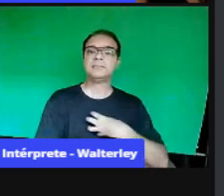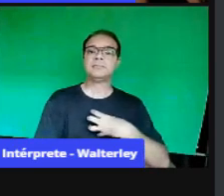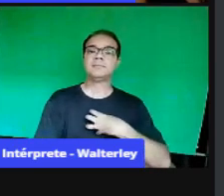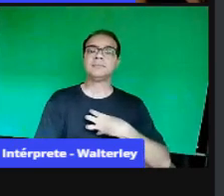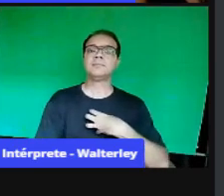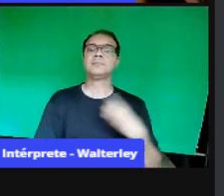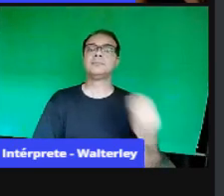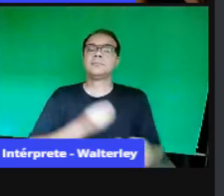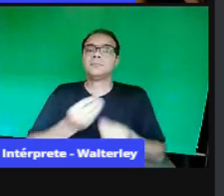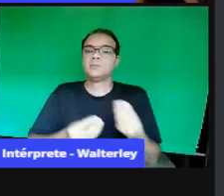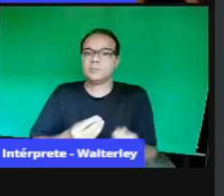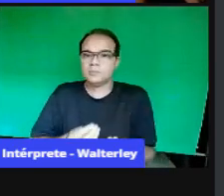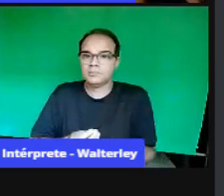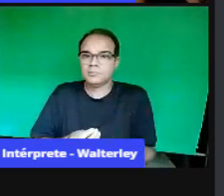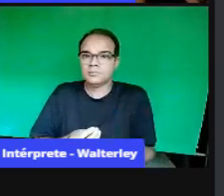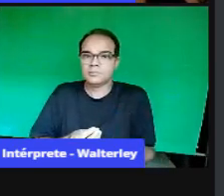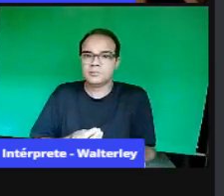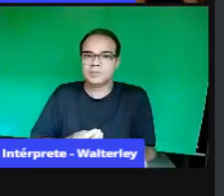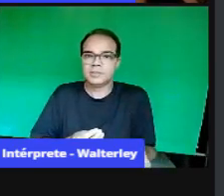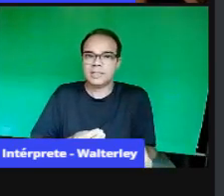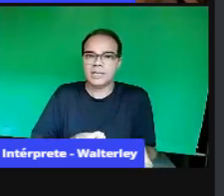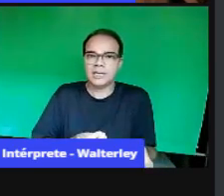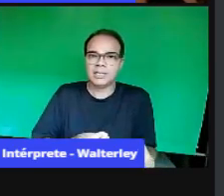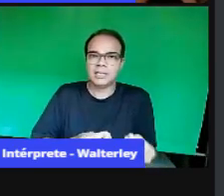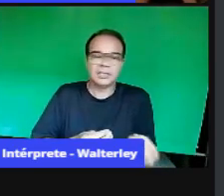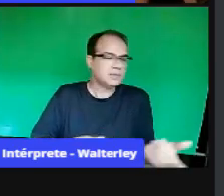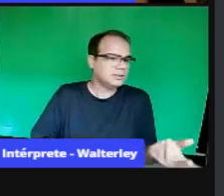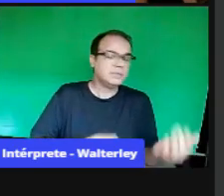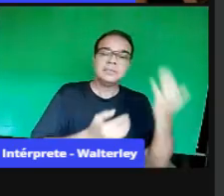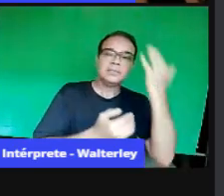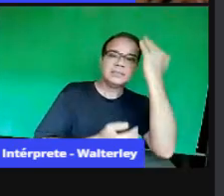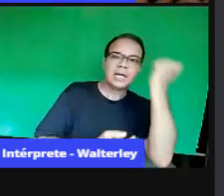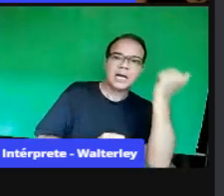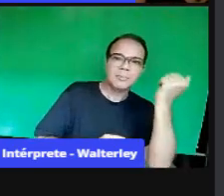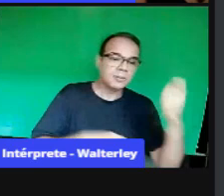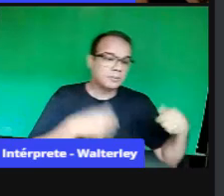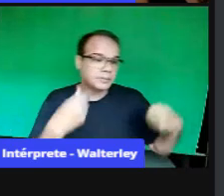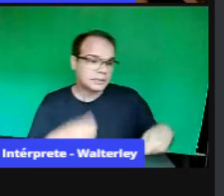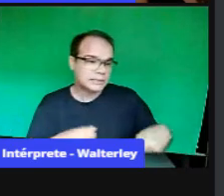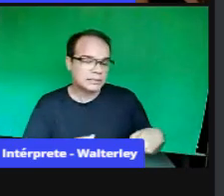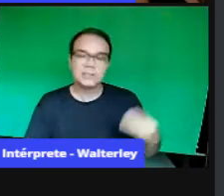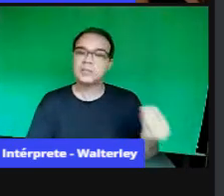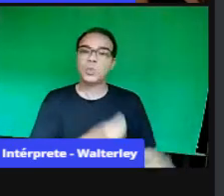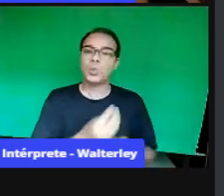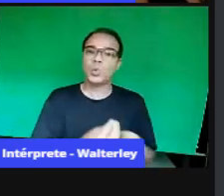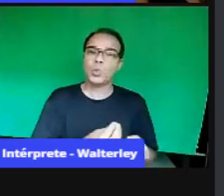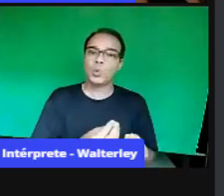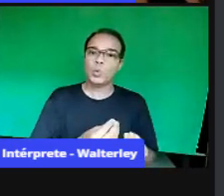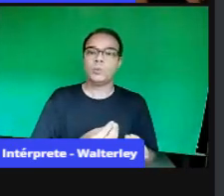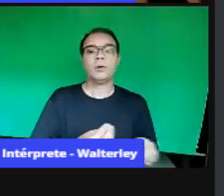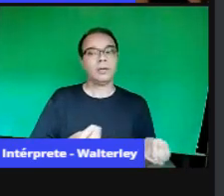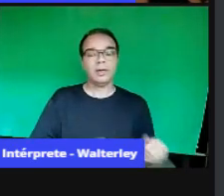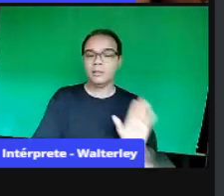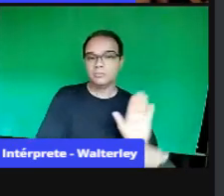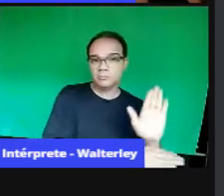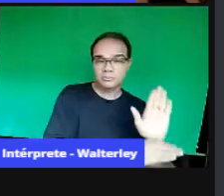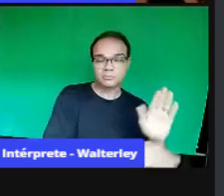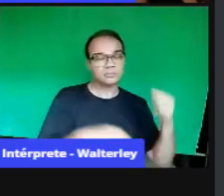preciso conhecer nessa criança, para que ela seja favorecida na sua especificidade,